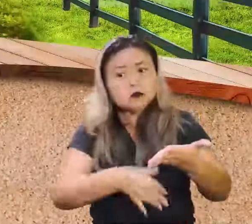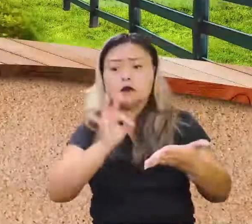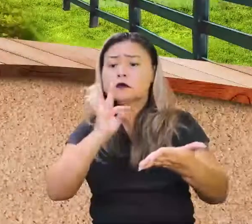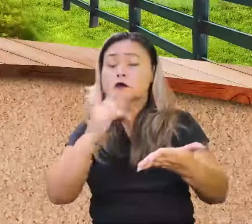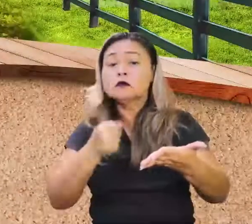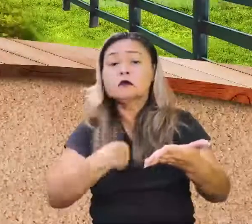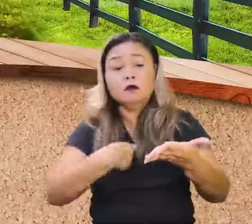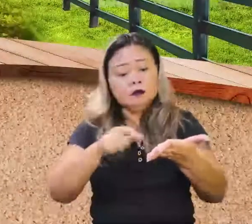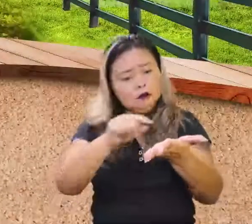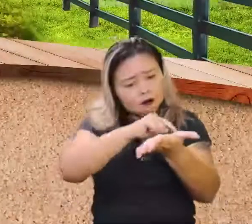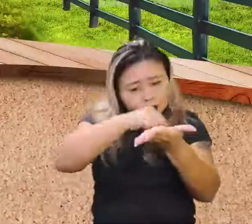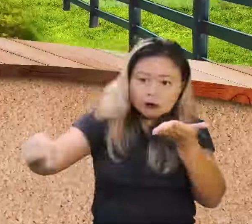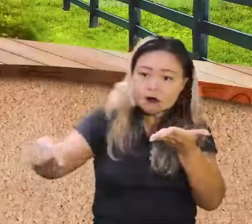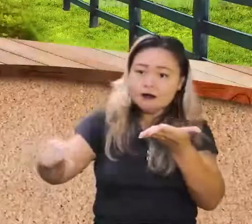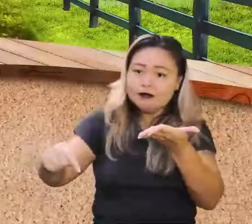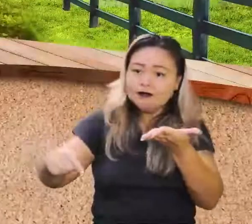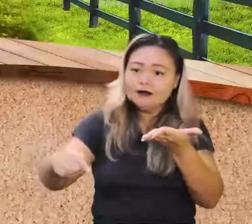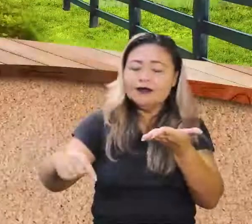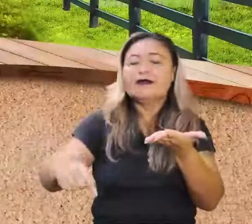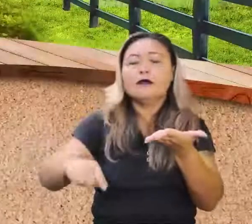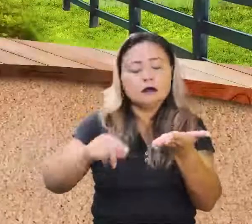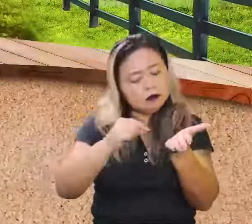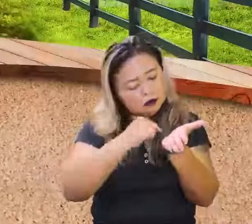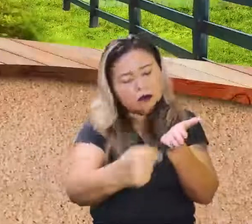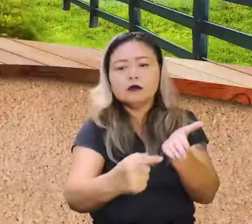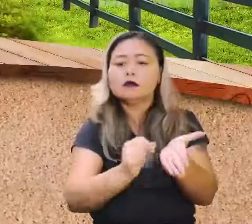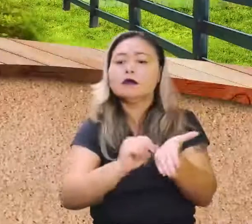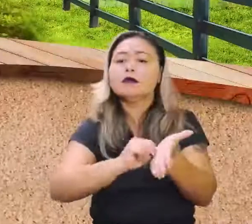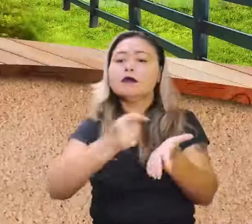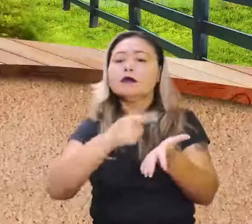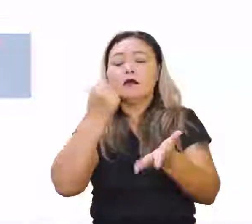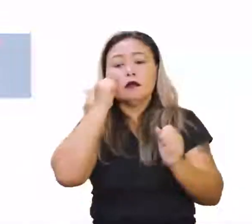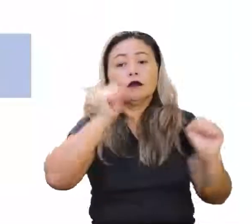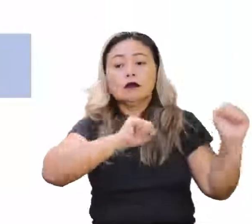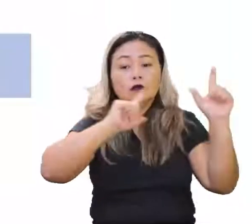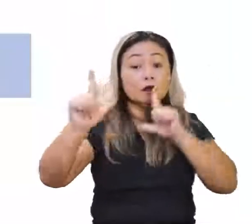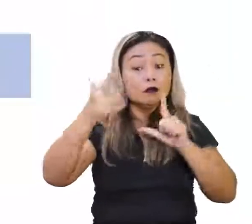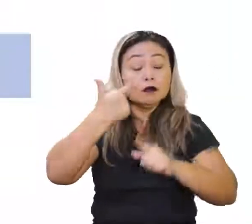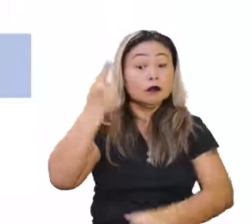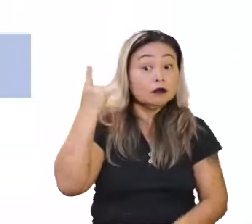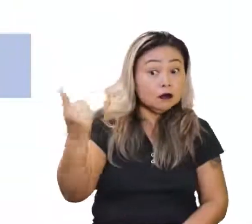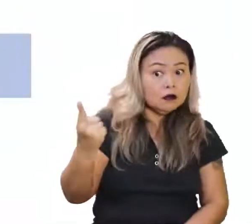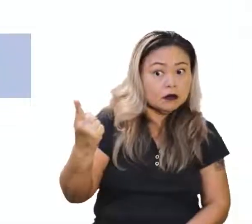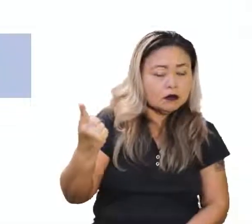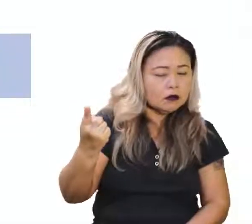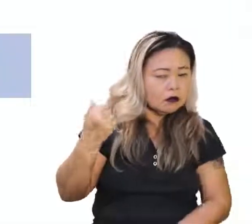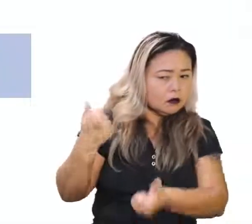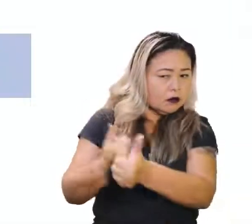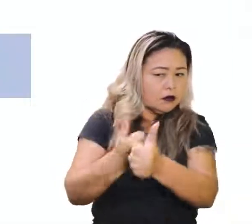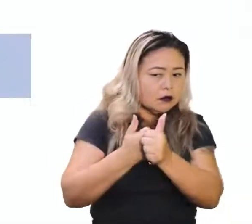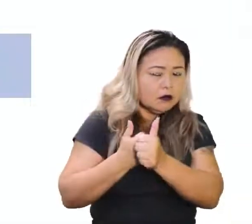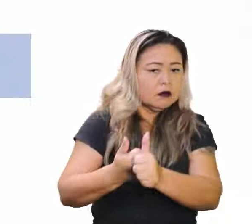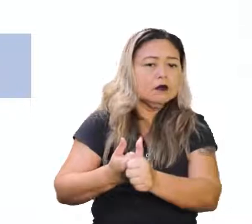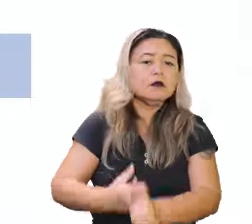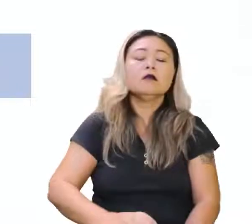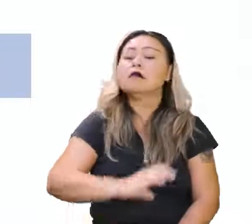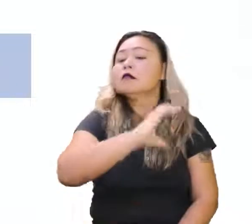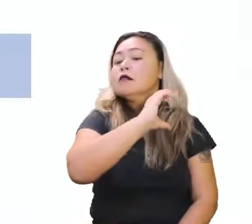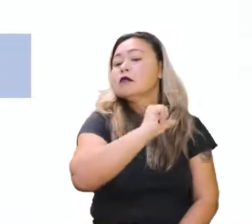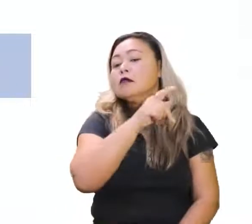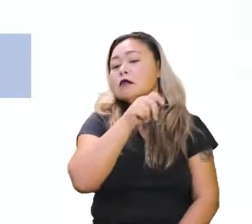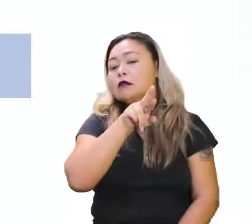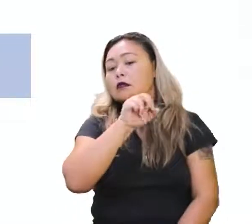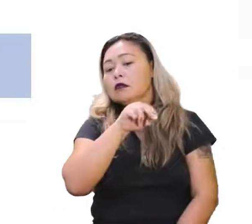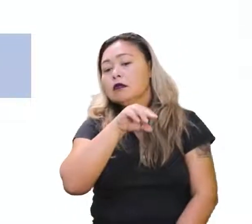anotado. Sublinha aí, tá bom? Dá uma olhada lá na tela. Vou deixar na tela para você seguir aí. Eu estou em